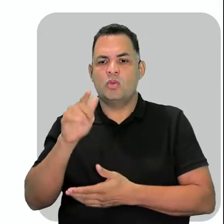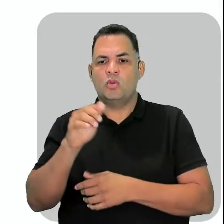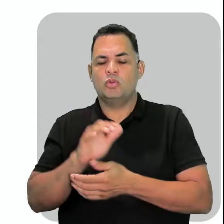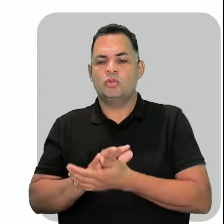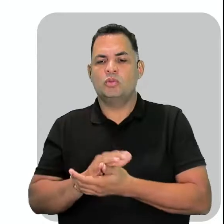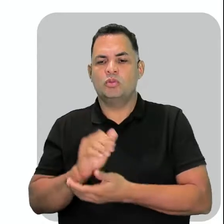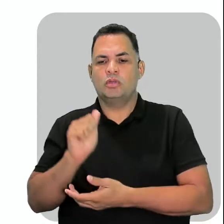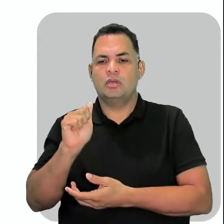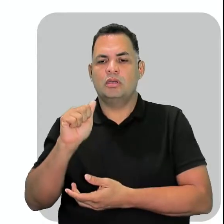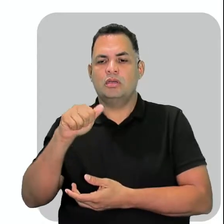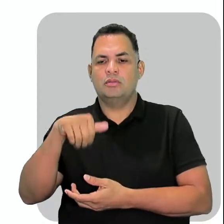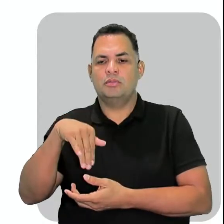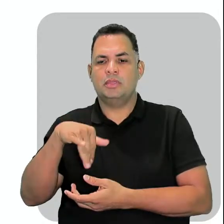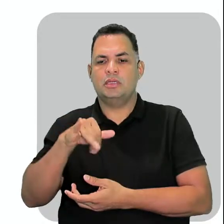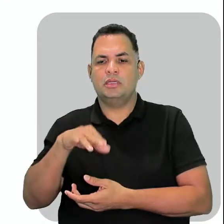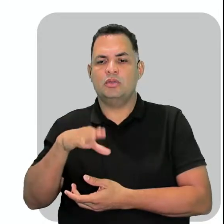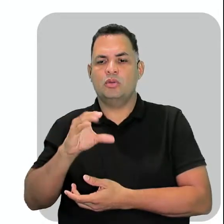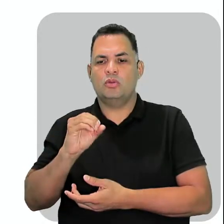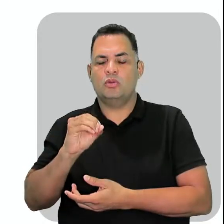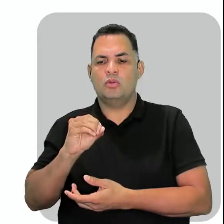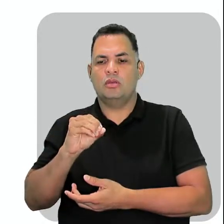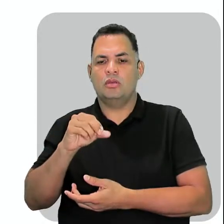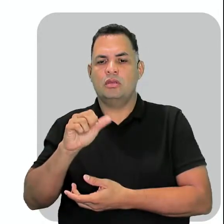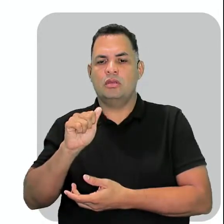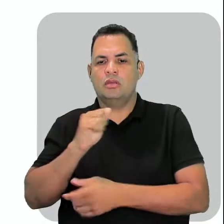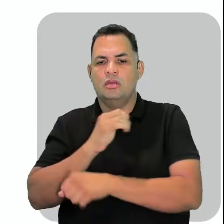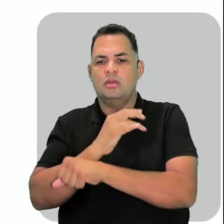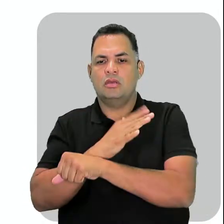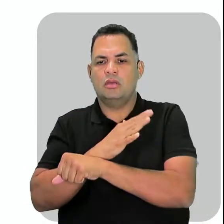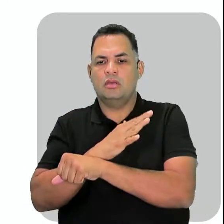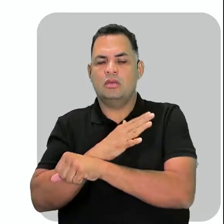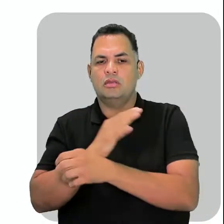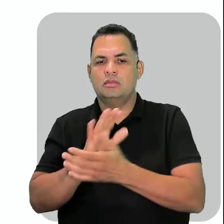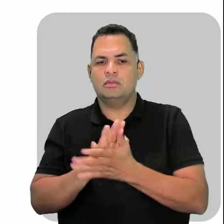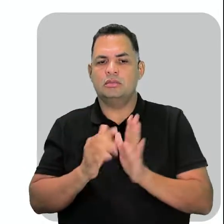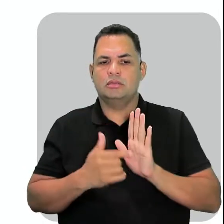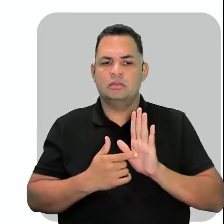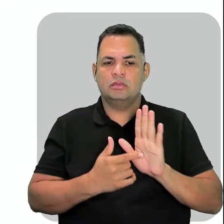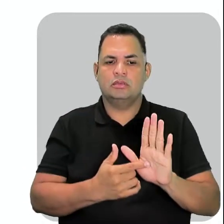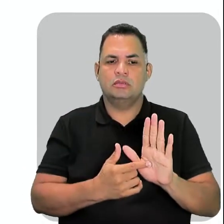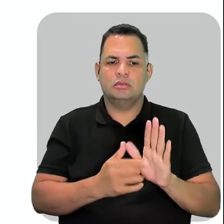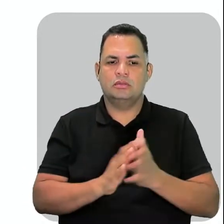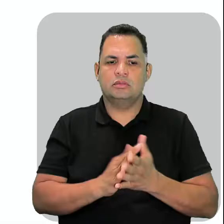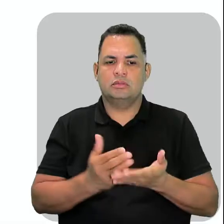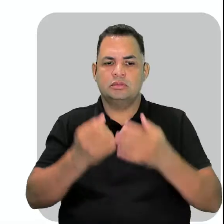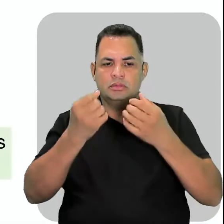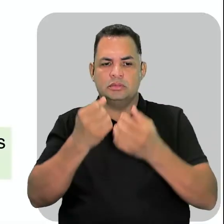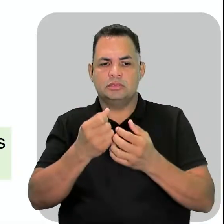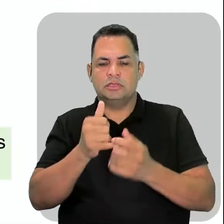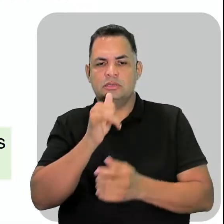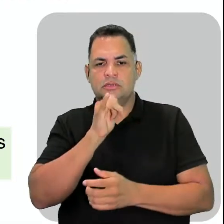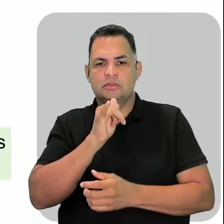Então nós temos 3 aminoácidos diferentes representados para vocês nesse exemplo.